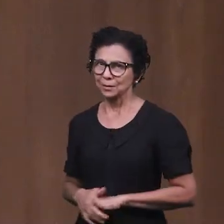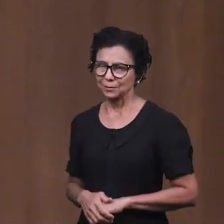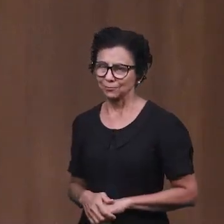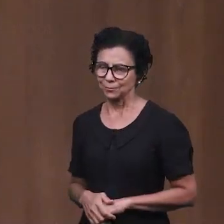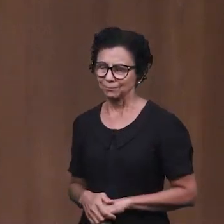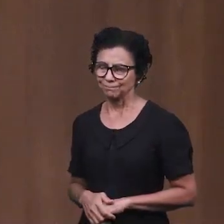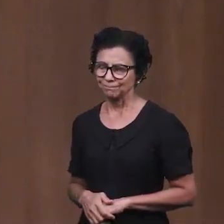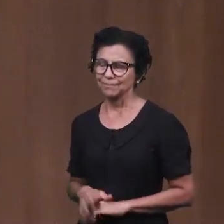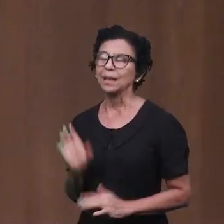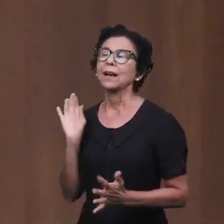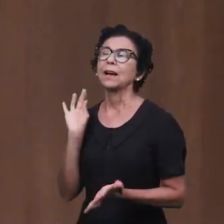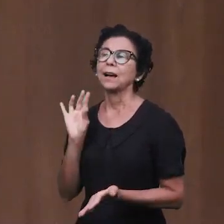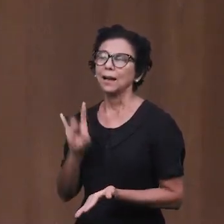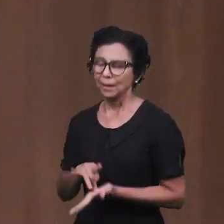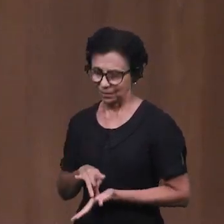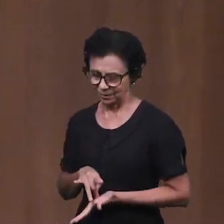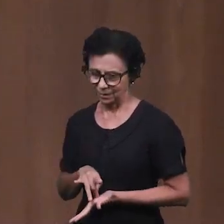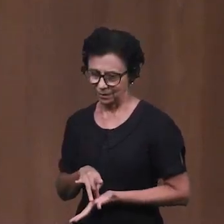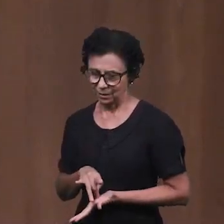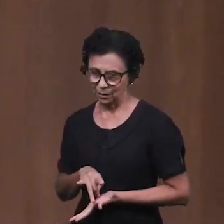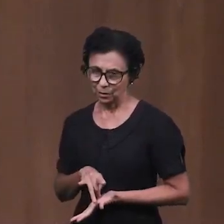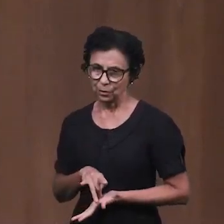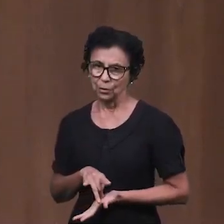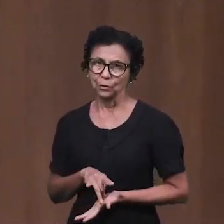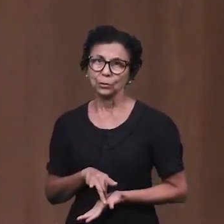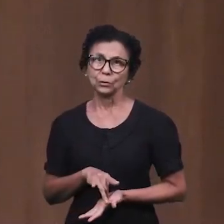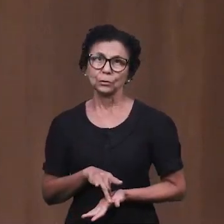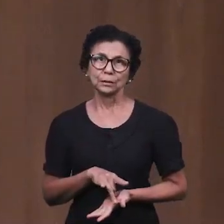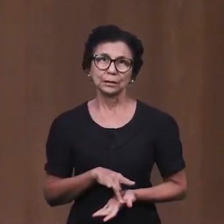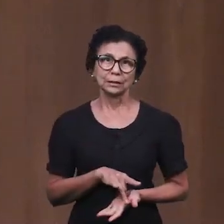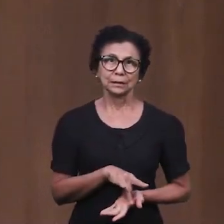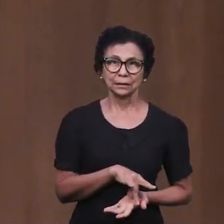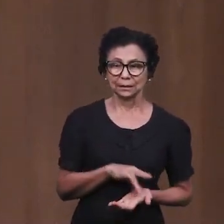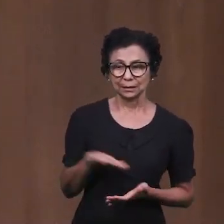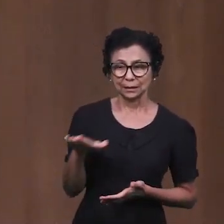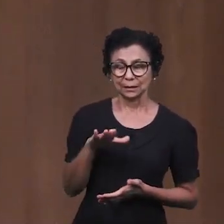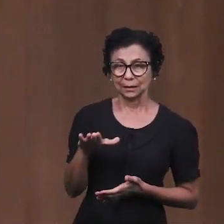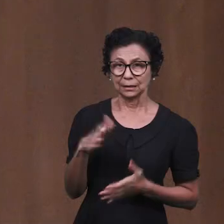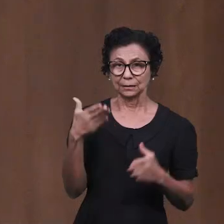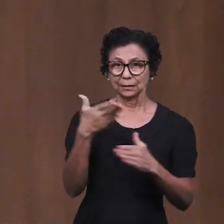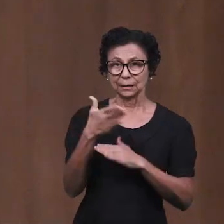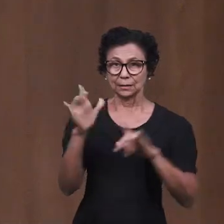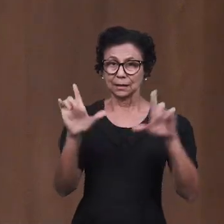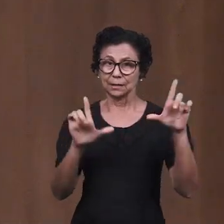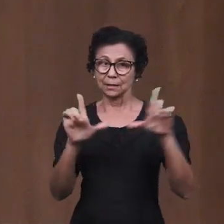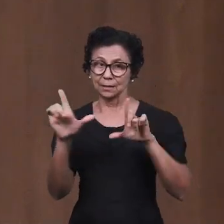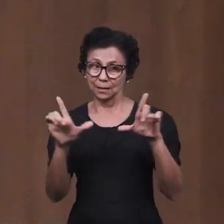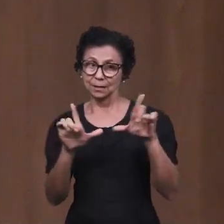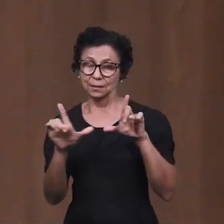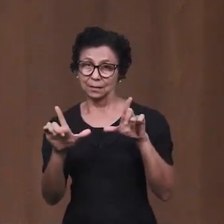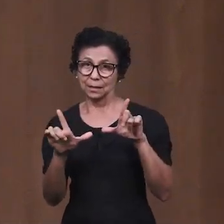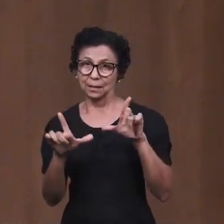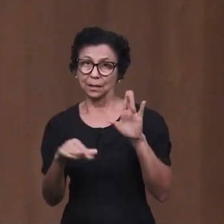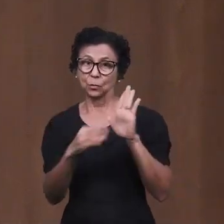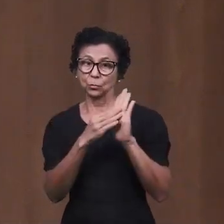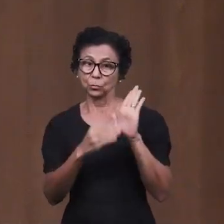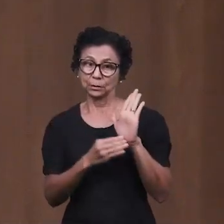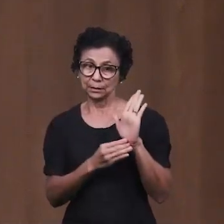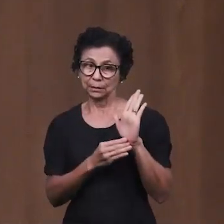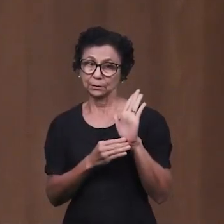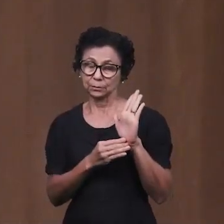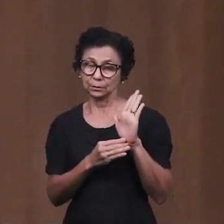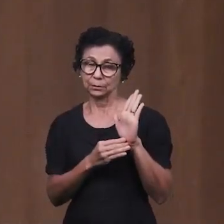consultório. É tão real que existem crianças na primeira infância que têm acesso a telas. E são acessos